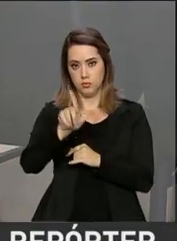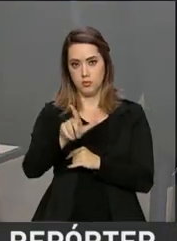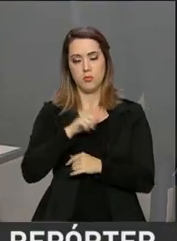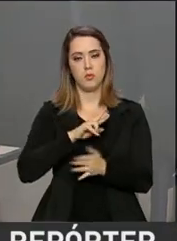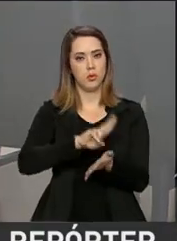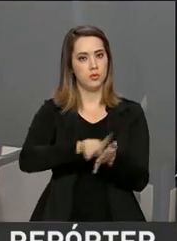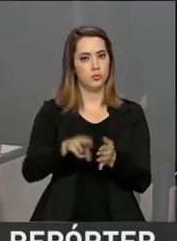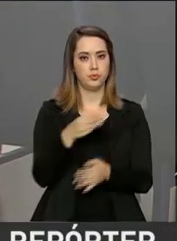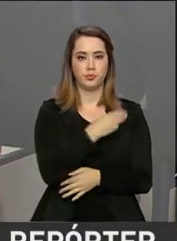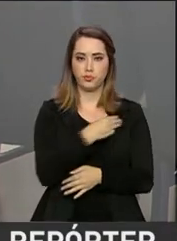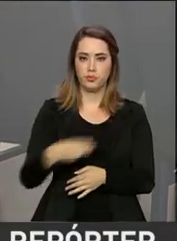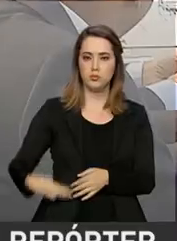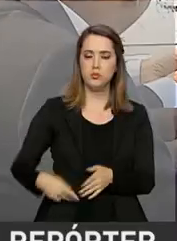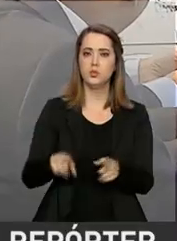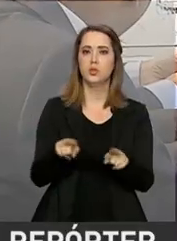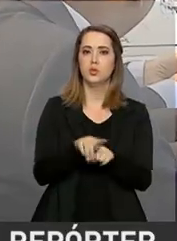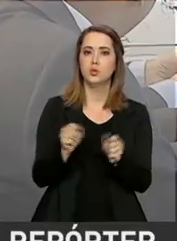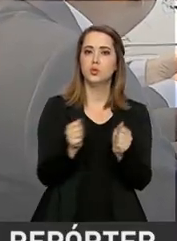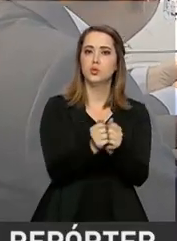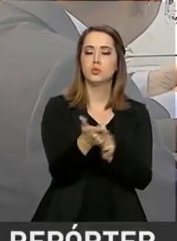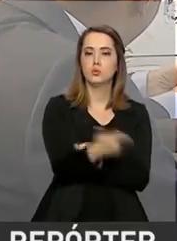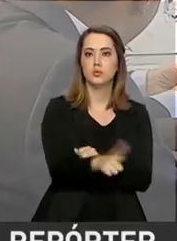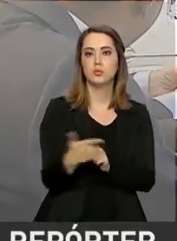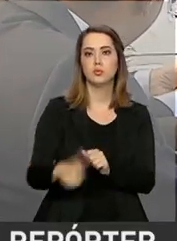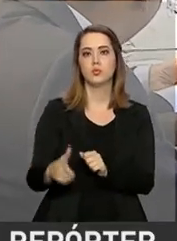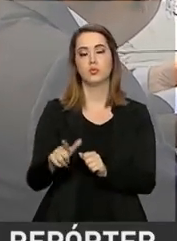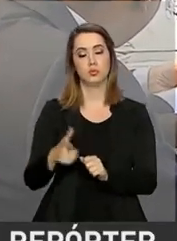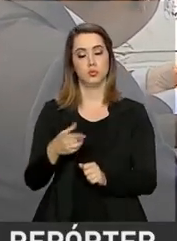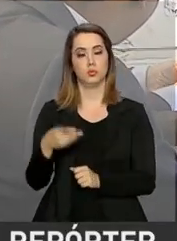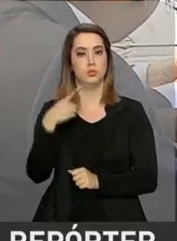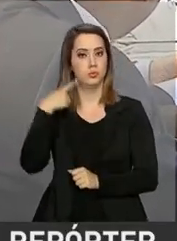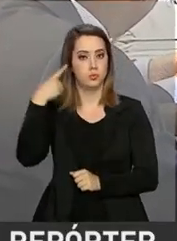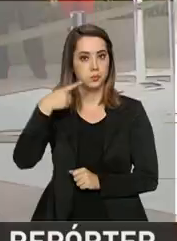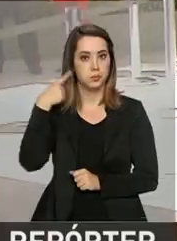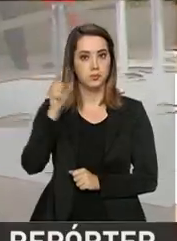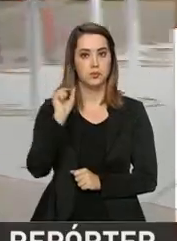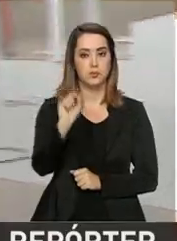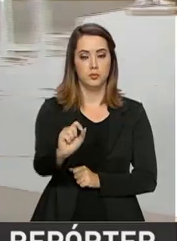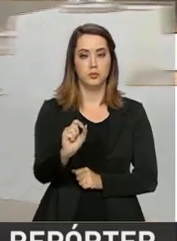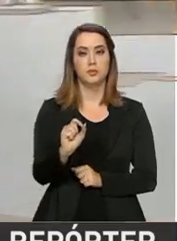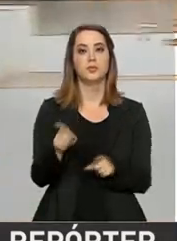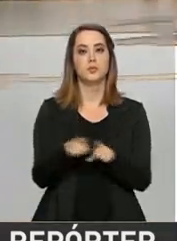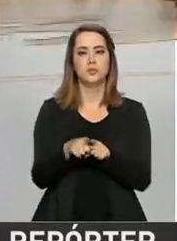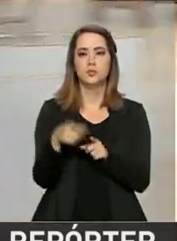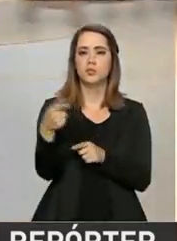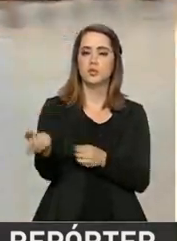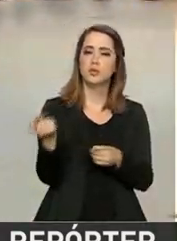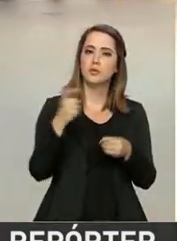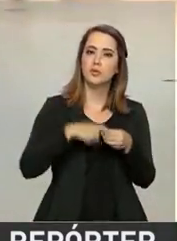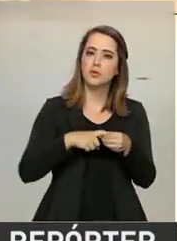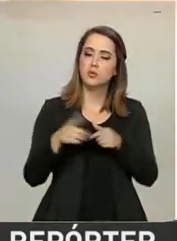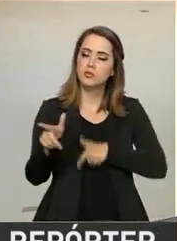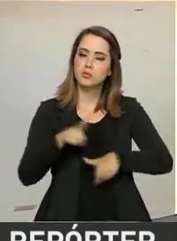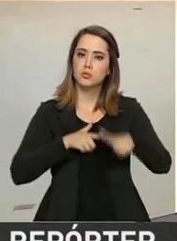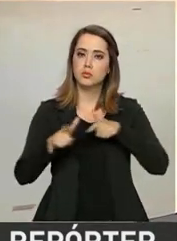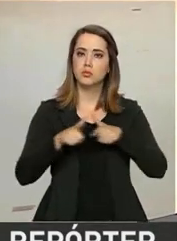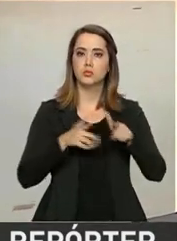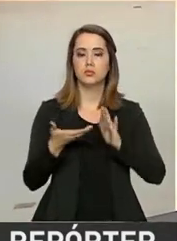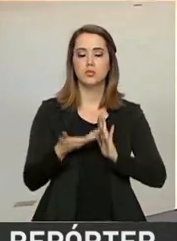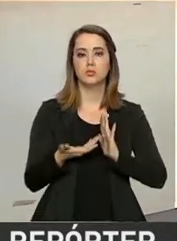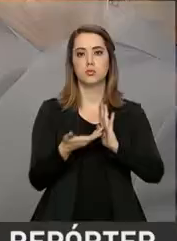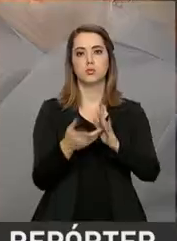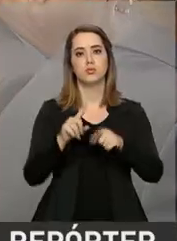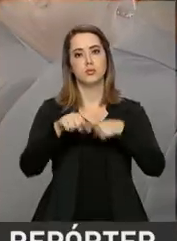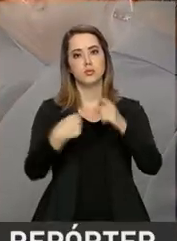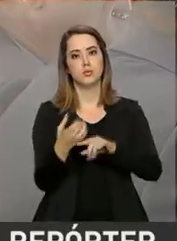parte da base aliada do Governo na Câmara o principal tem tema dessa reunião foi a retomada dos trabalhos da câmara depois do